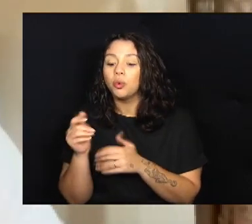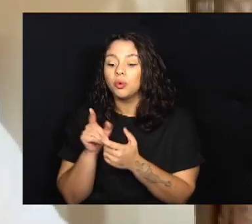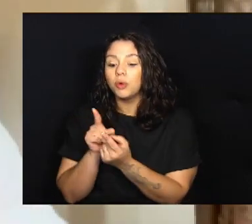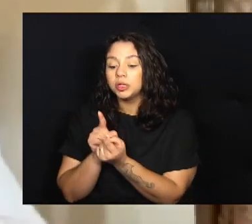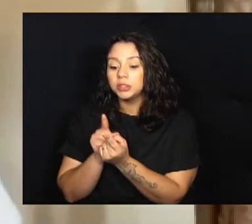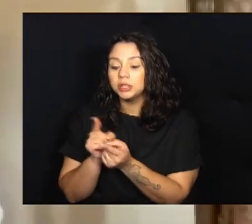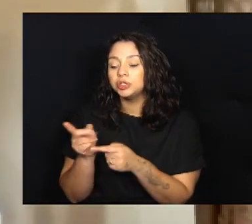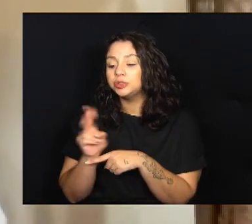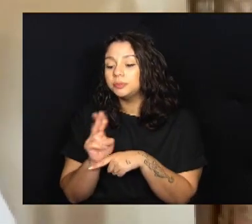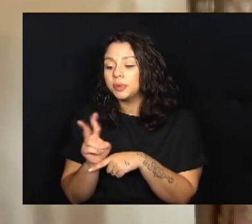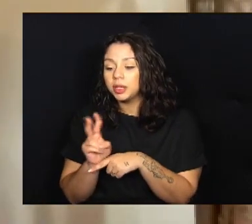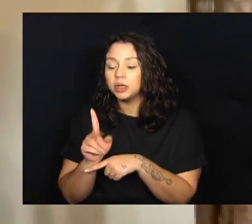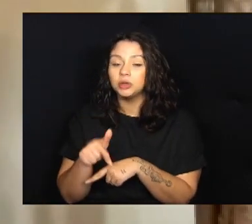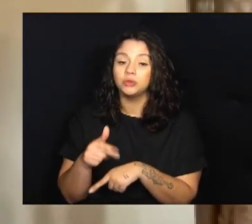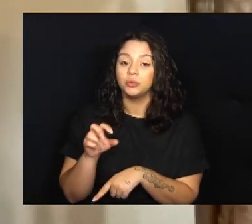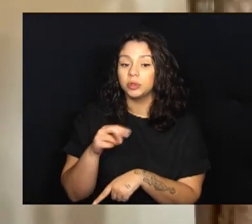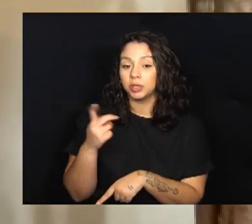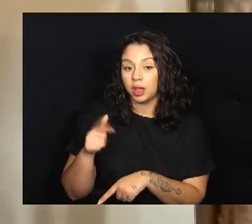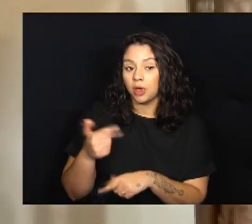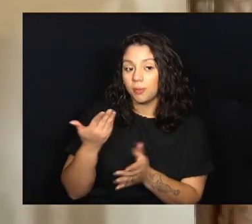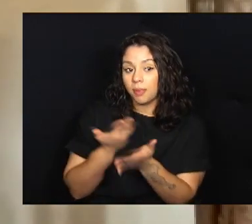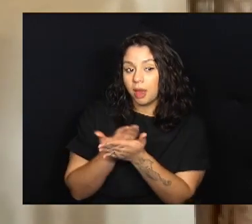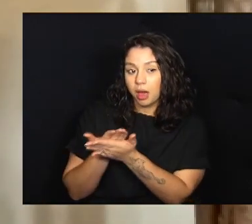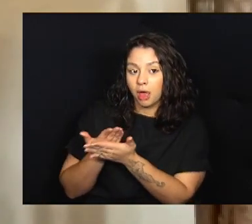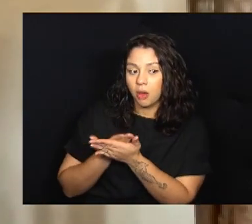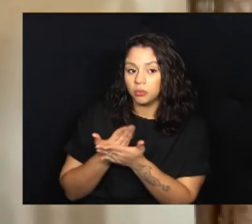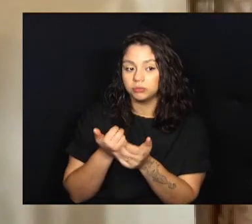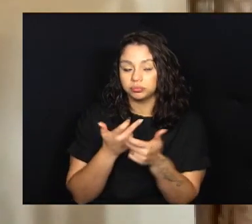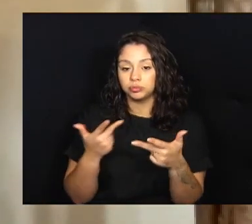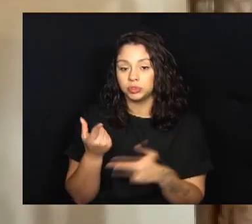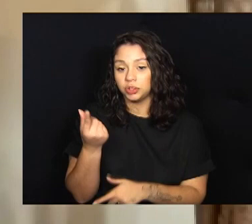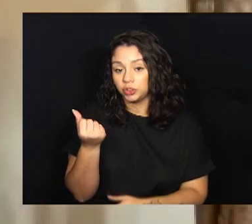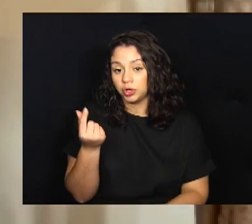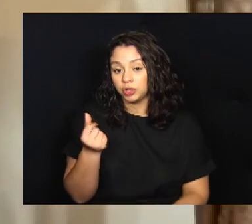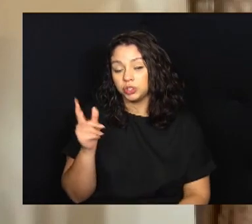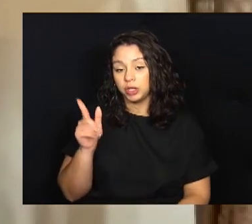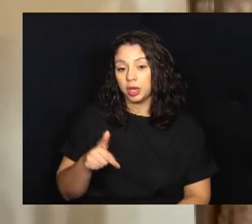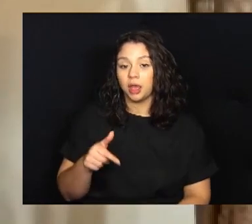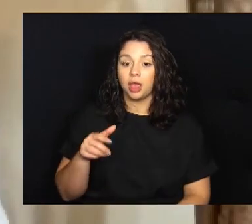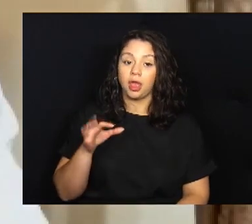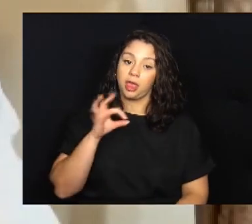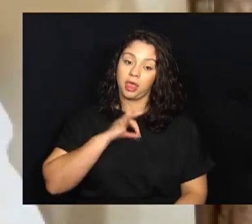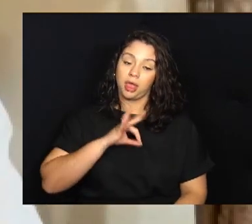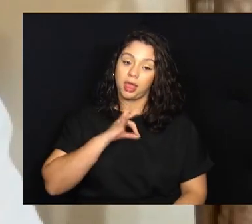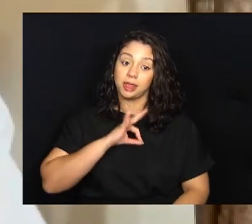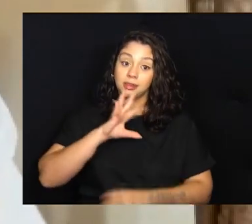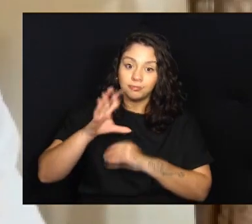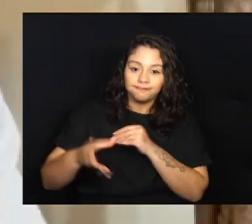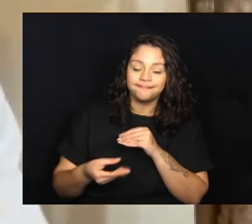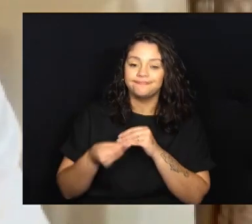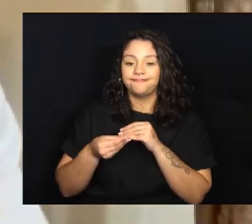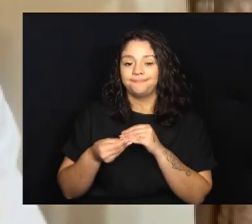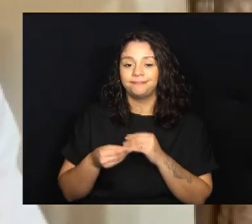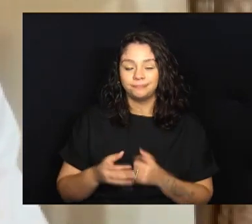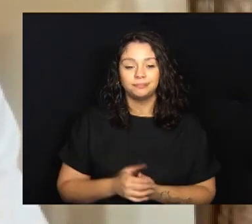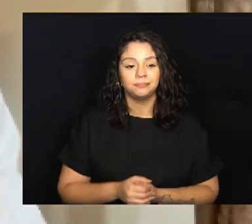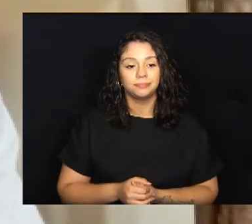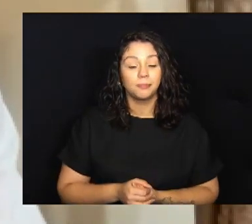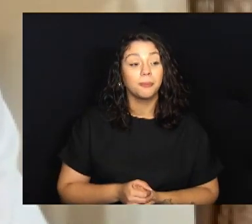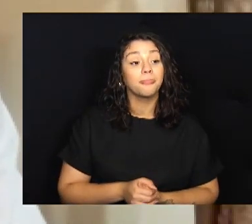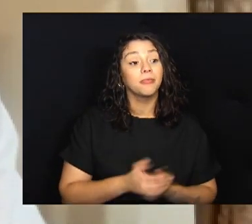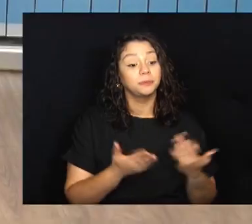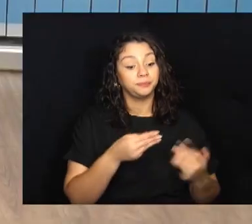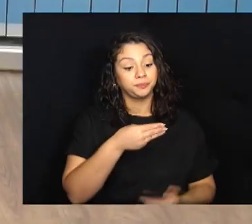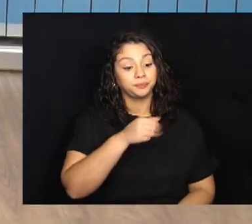trabalho ali de integração, uma aula. Então, todo esse dinheiro se torna uma renda extra dentro do seu fluxo financeiro. Agora,